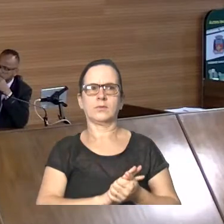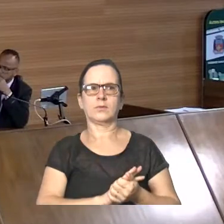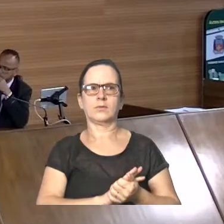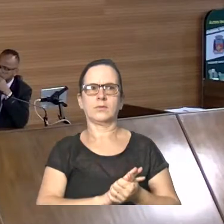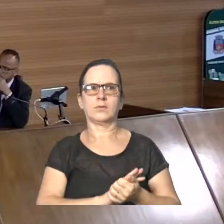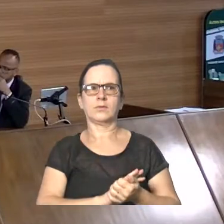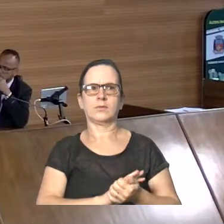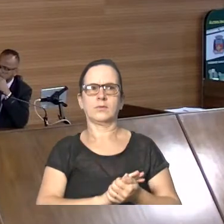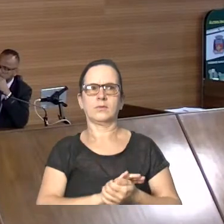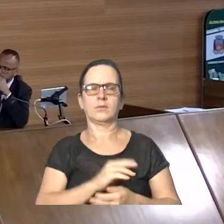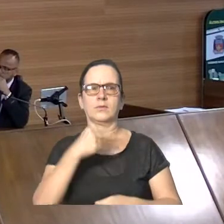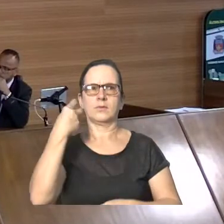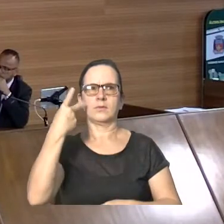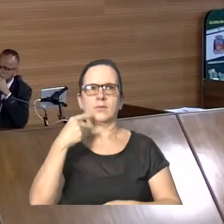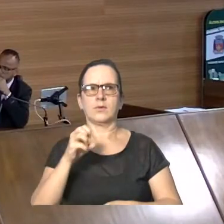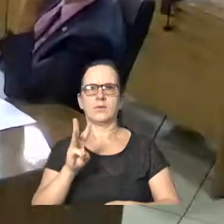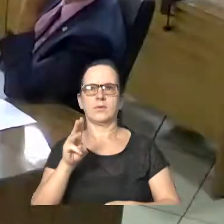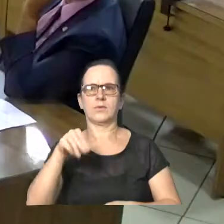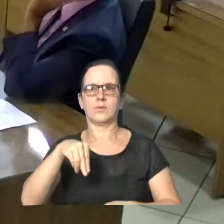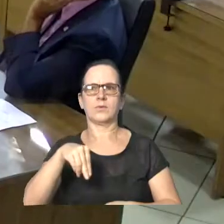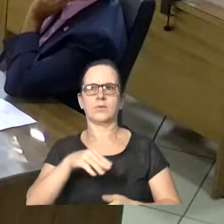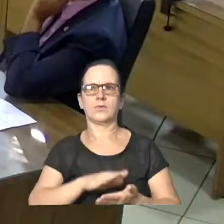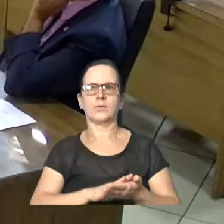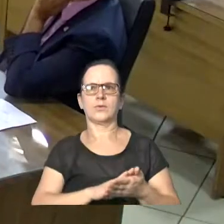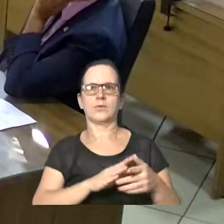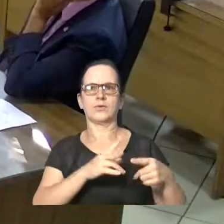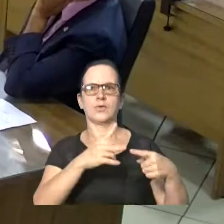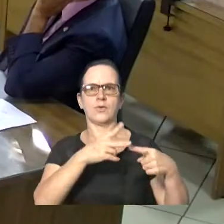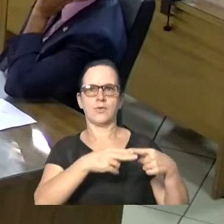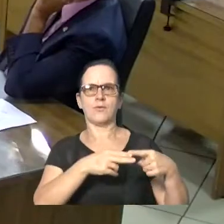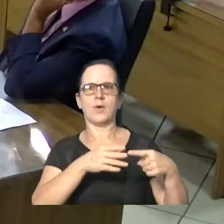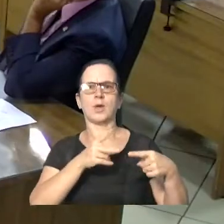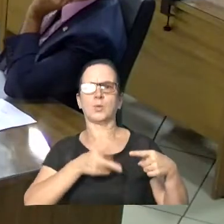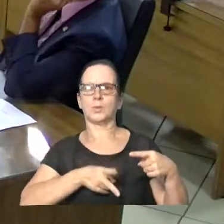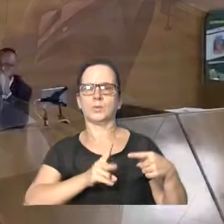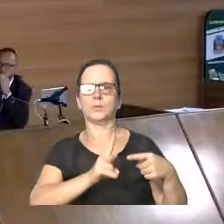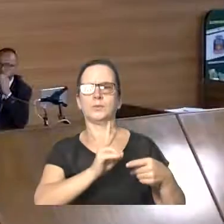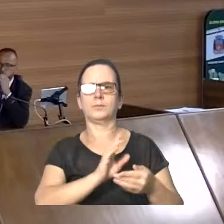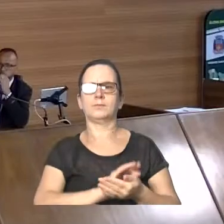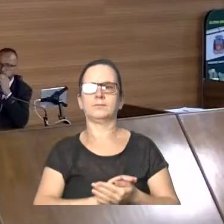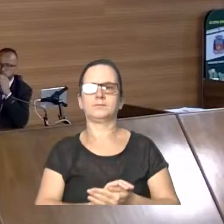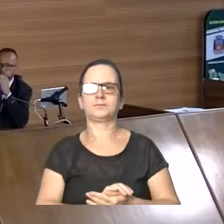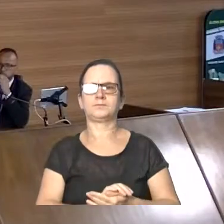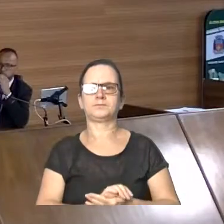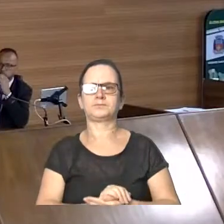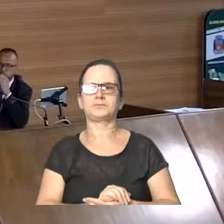Vereador Wilson Pio dos Reis. Manutenção do veto.